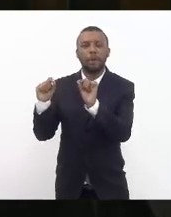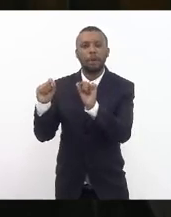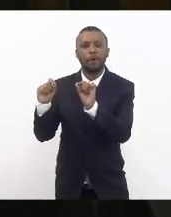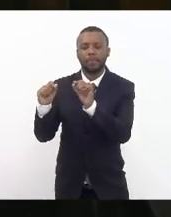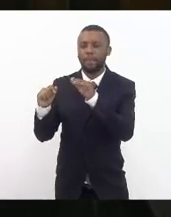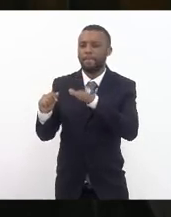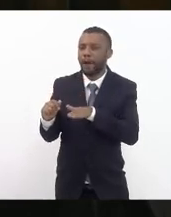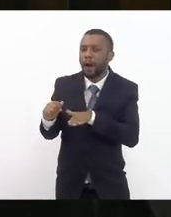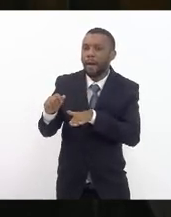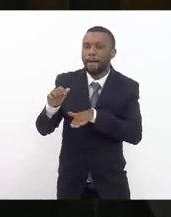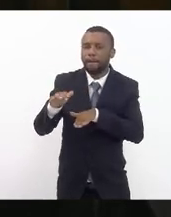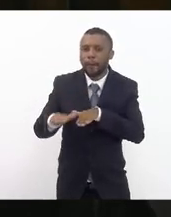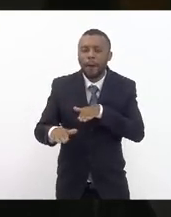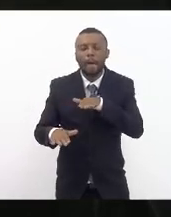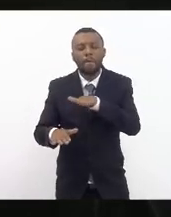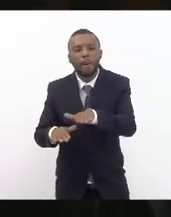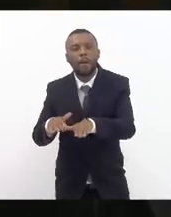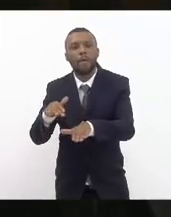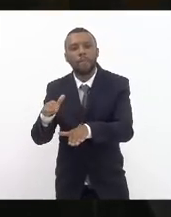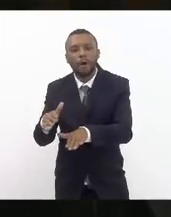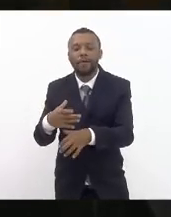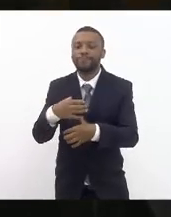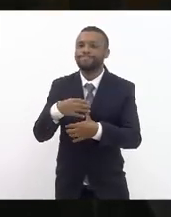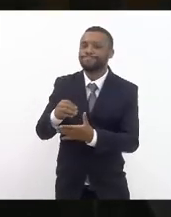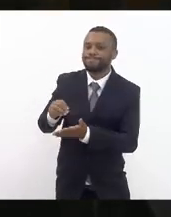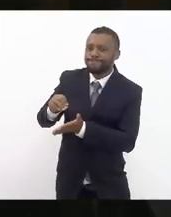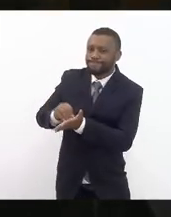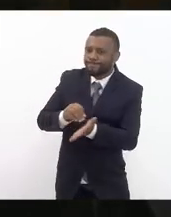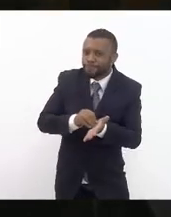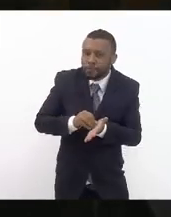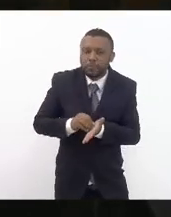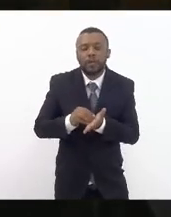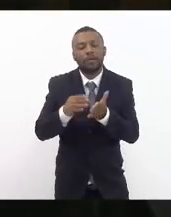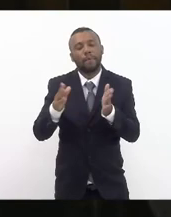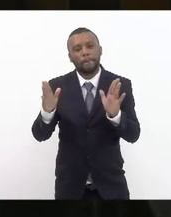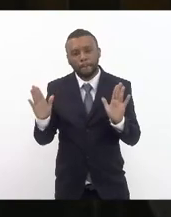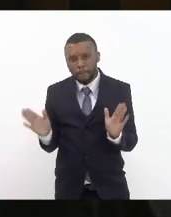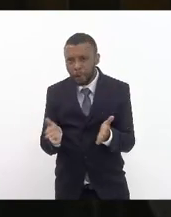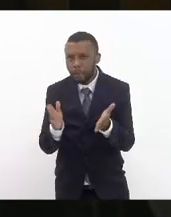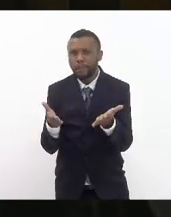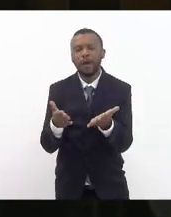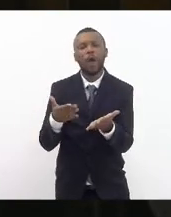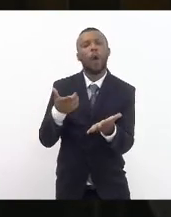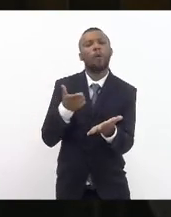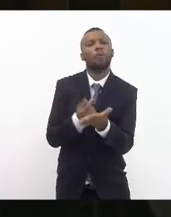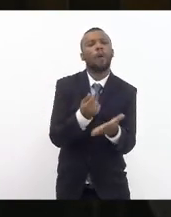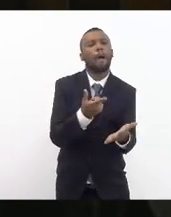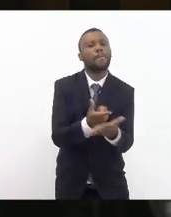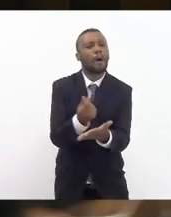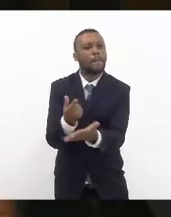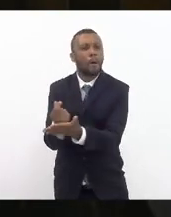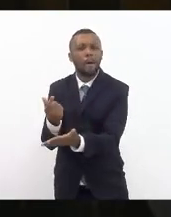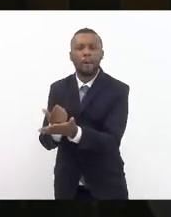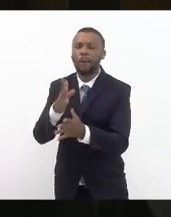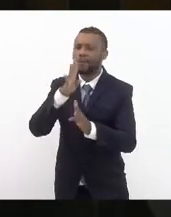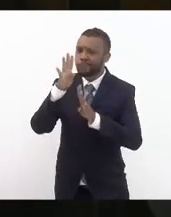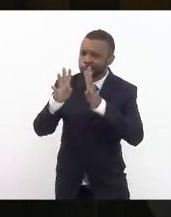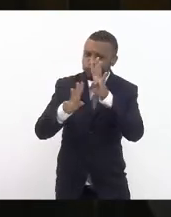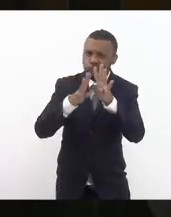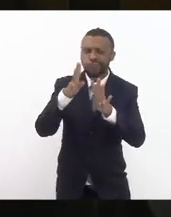mais necessita promover o consumo, mesmo que seja